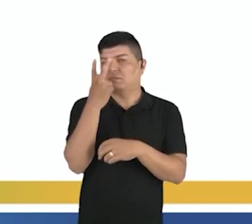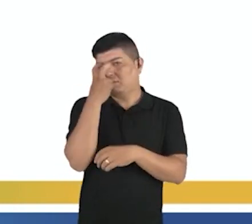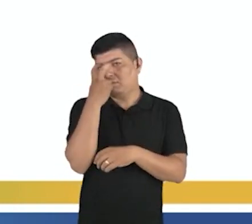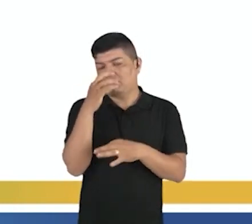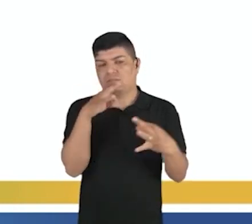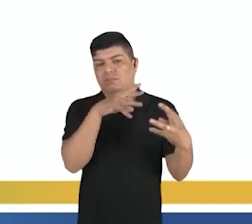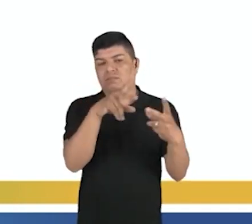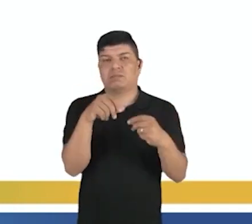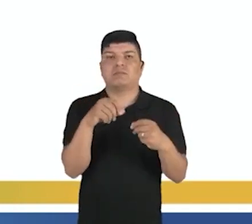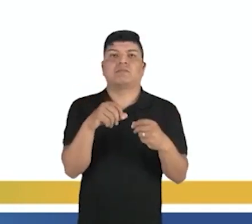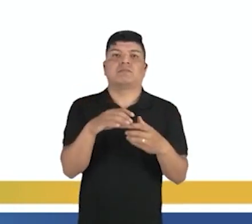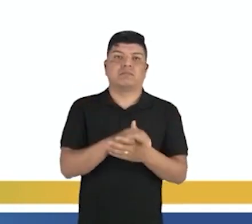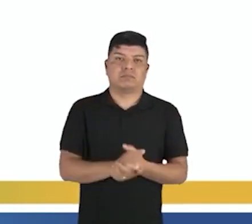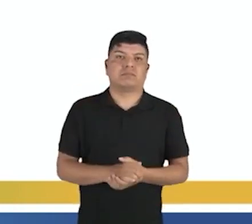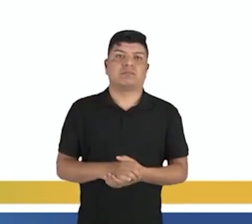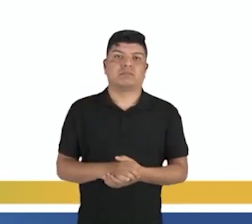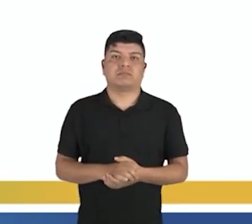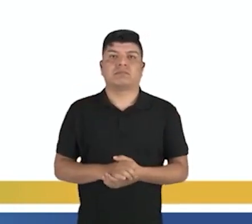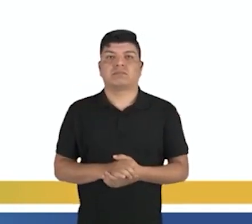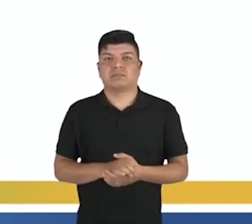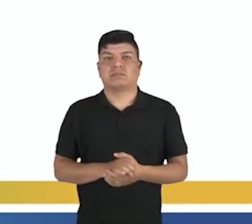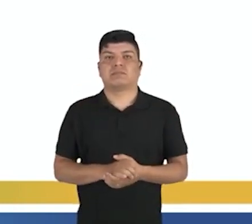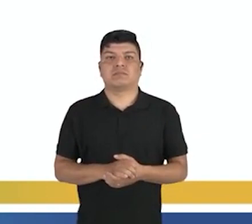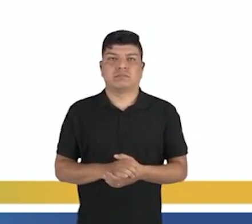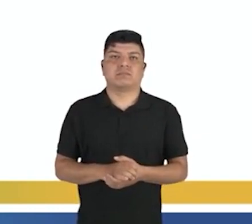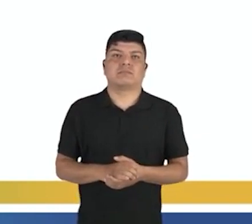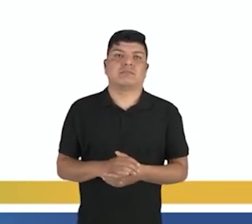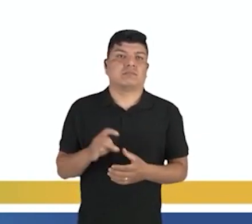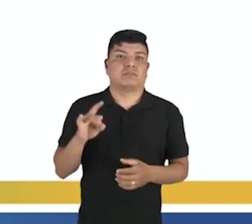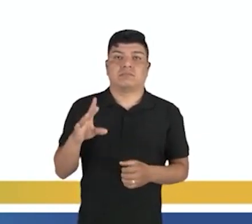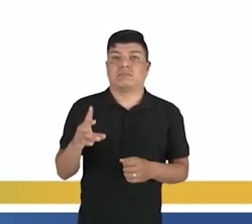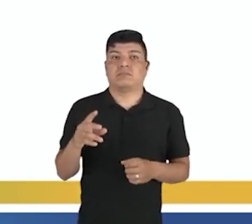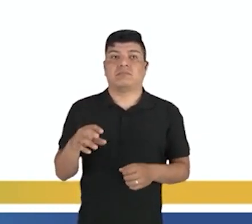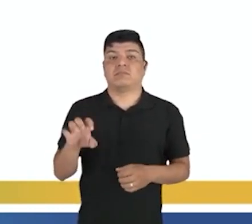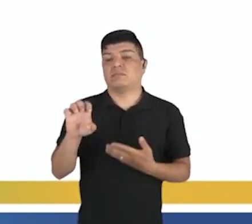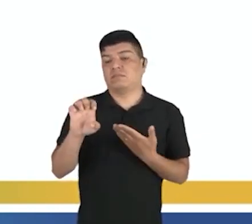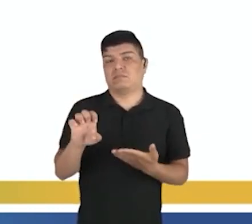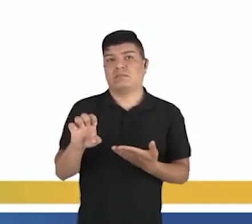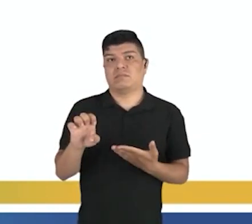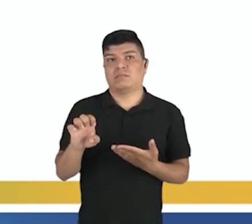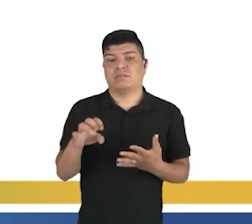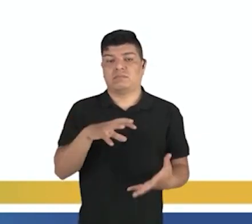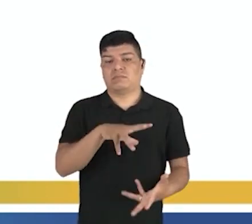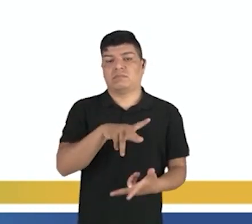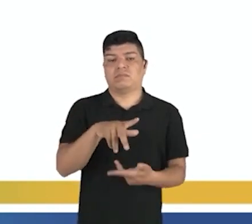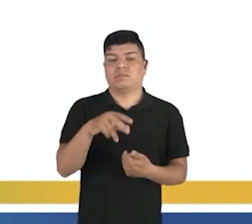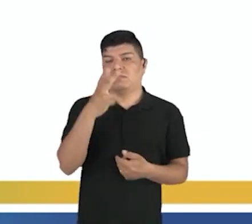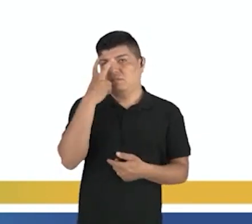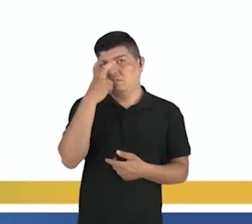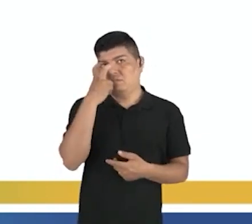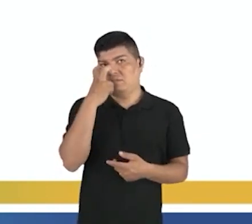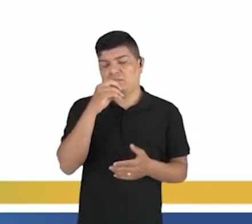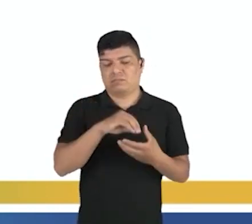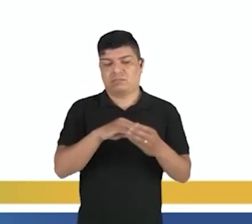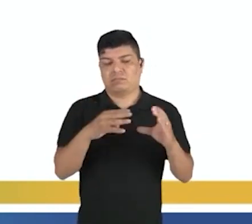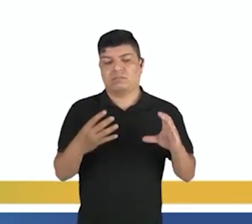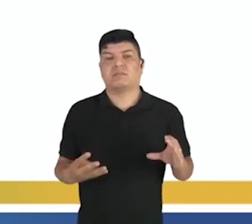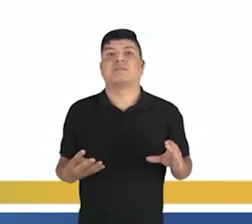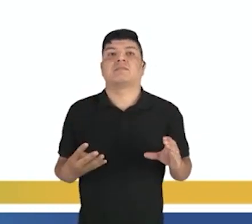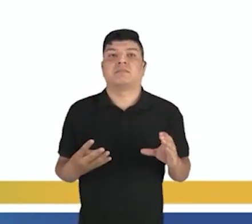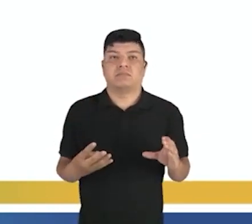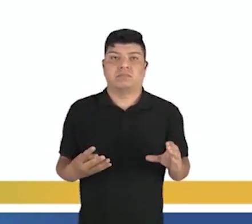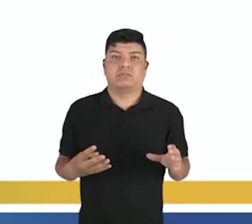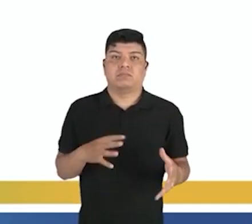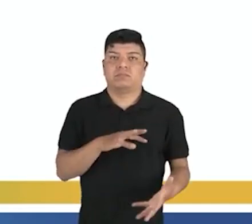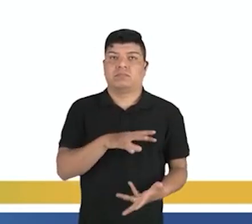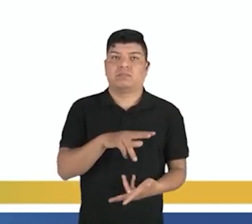outras alternativas, ele é substantivo. Somente na letra E, um globo cego, que dá característica